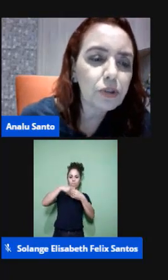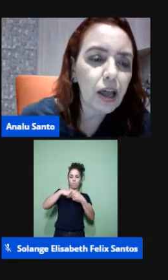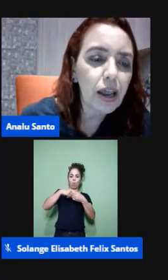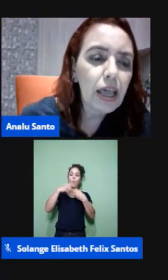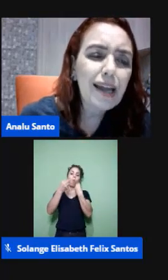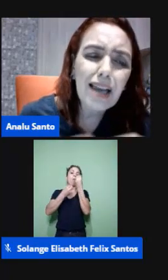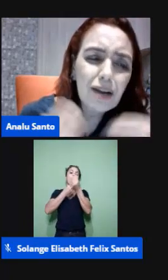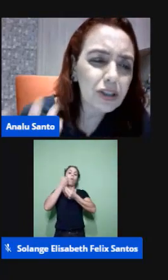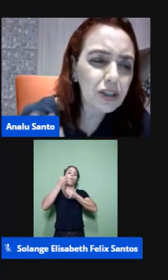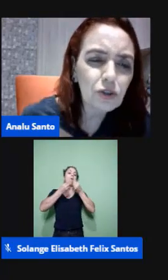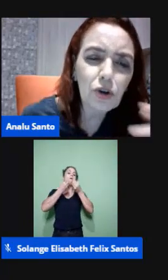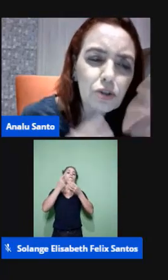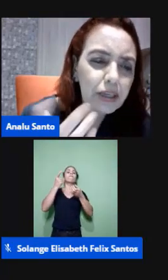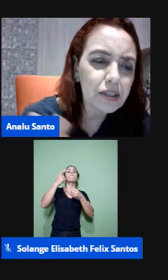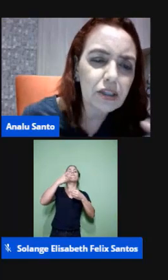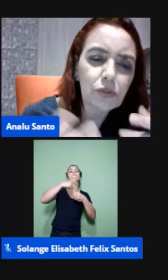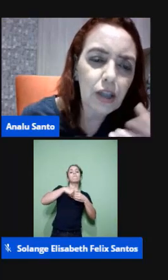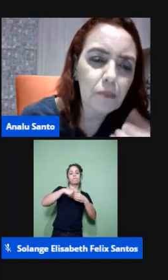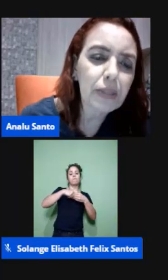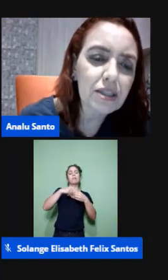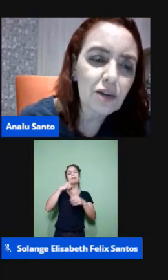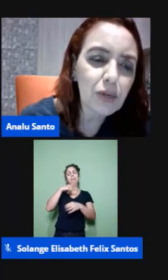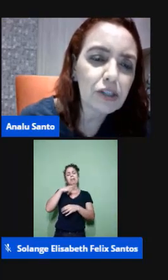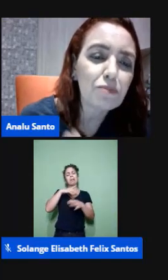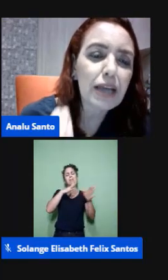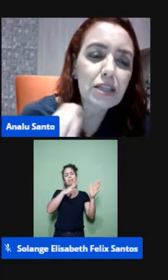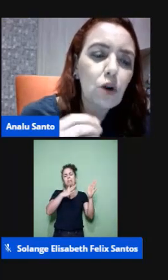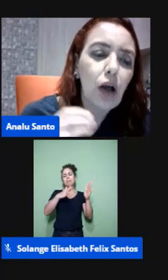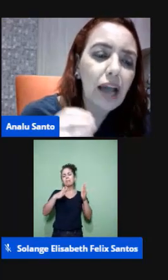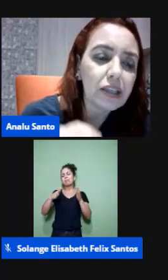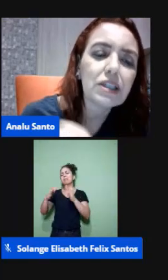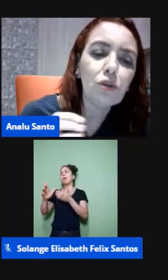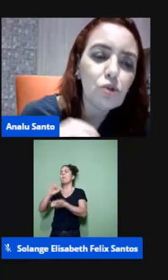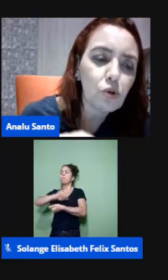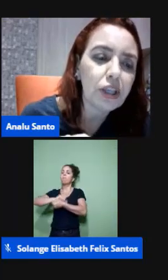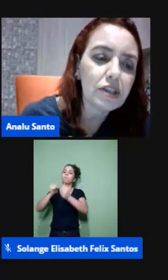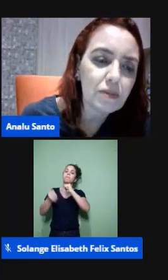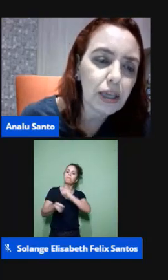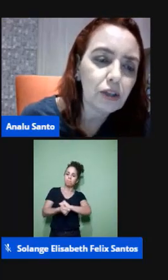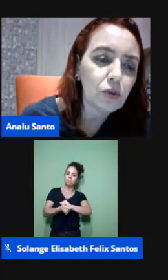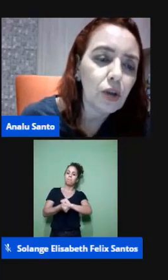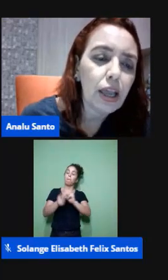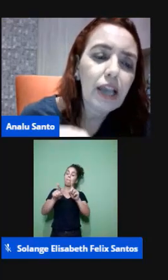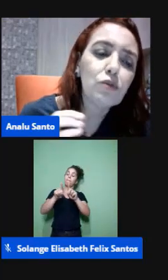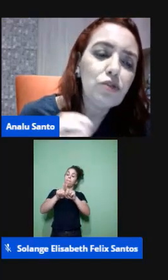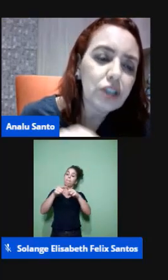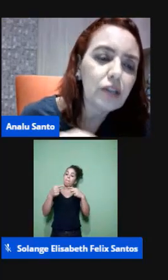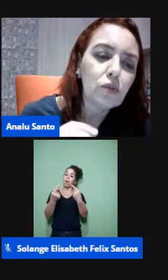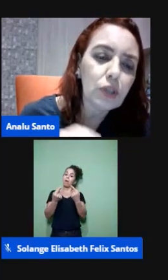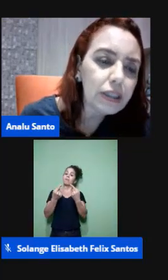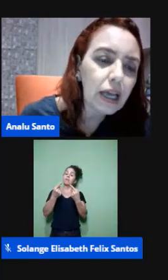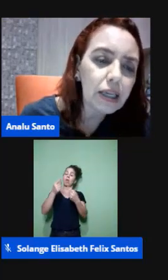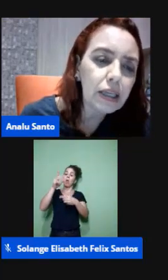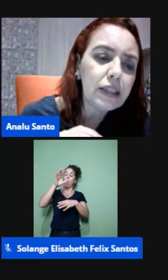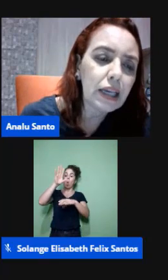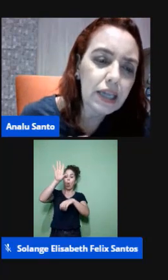vai voltar? É claro que tem toda uma questão de adaptação antes, mas a questão do conhecimento, ele é um